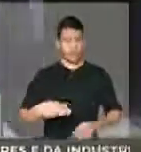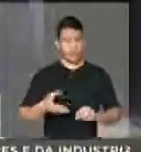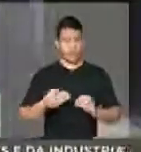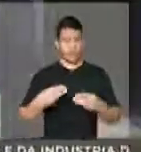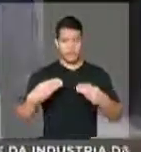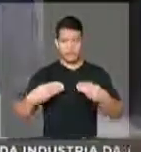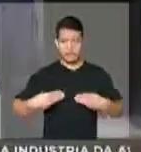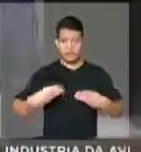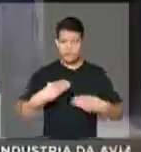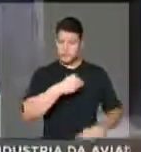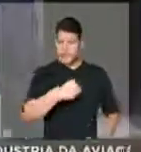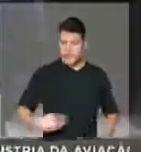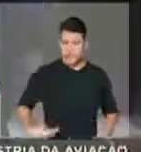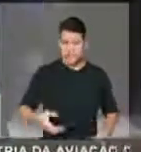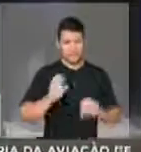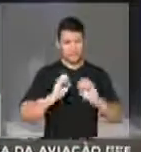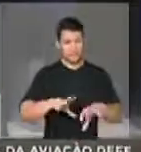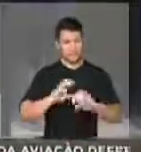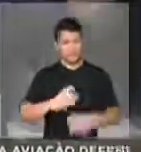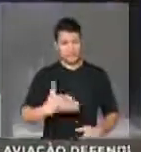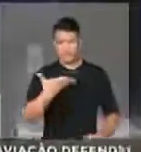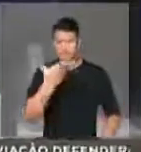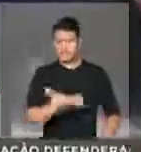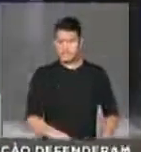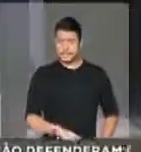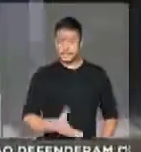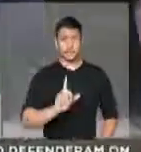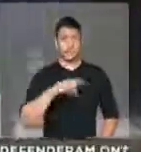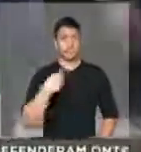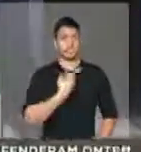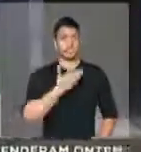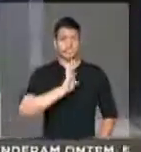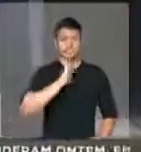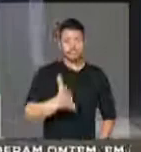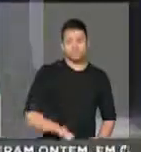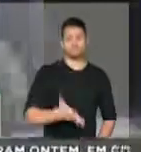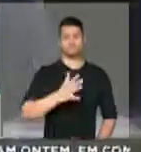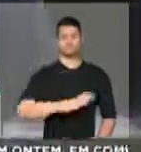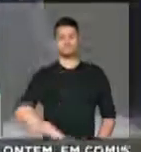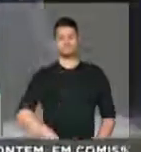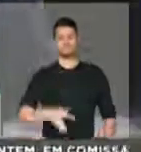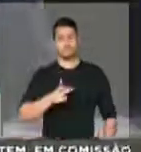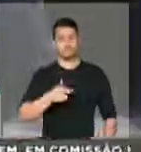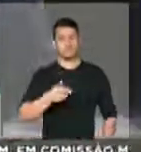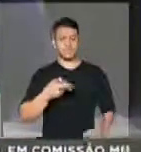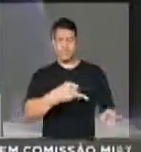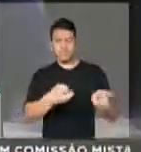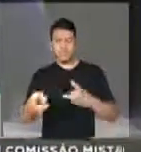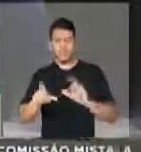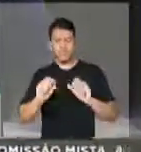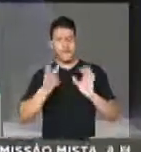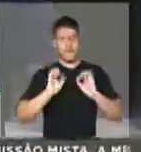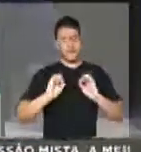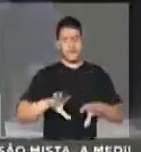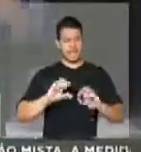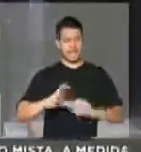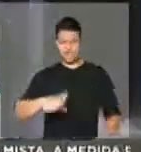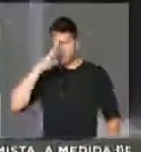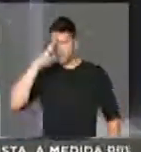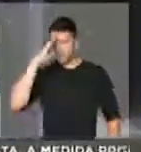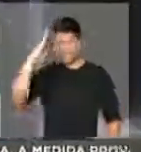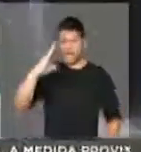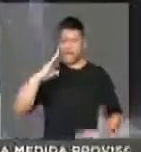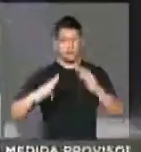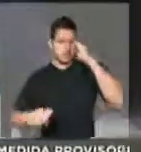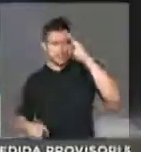da educação que nós temos. E a gente ouve aqui muito que a educação é prioridade. Se o que está ocorrendo na